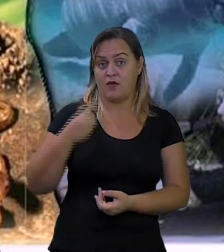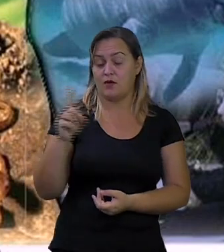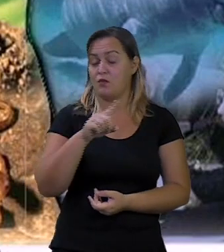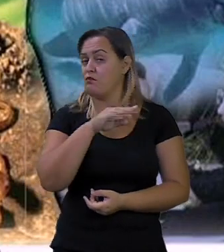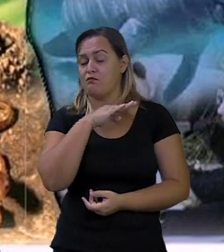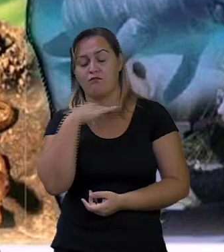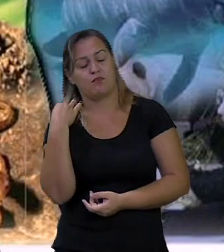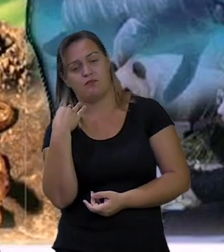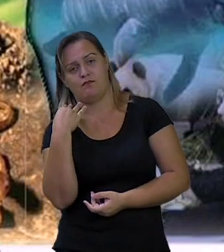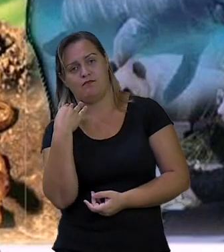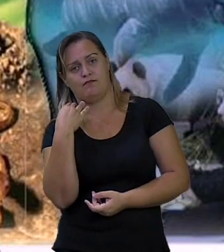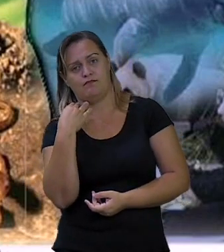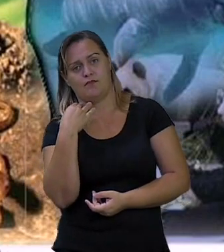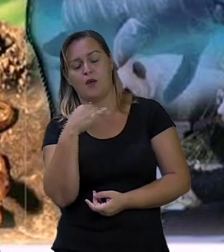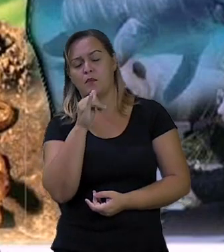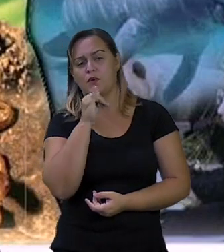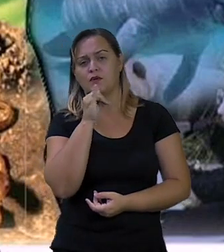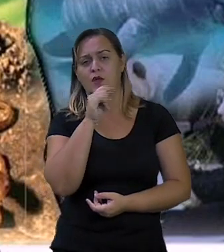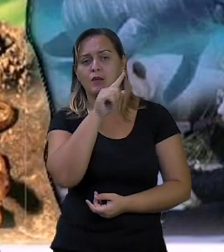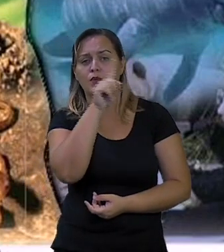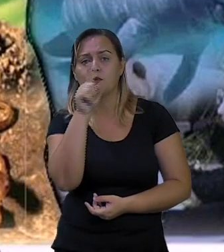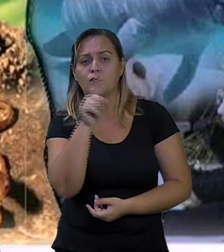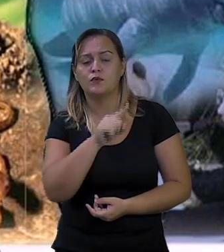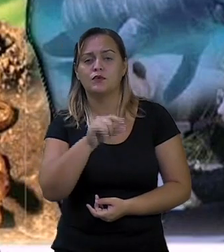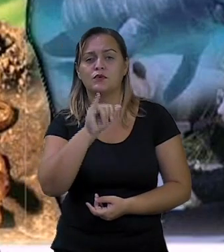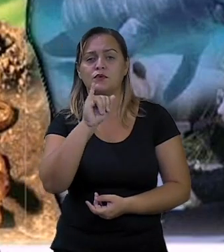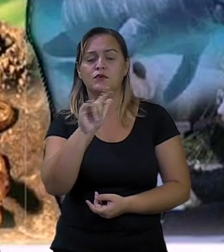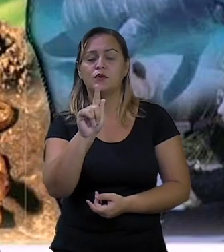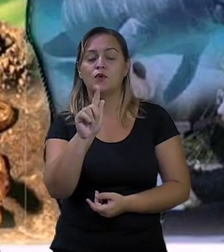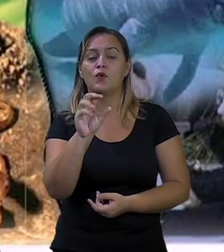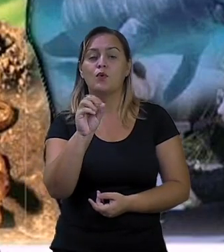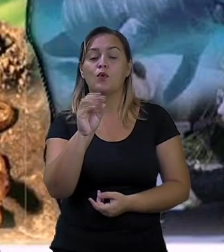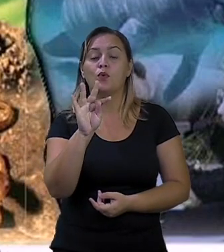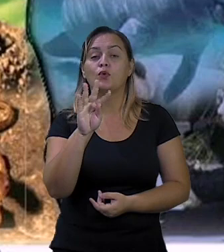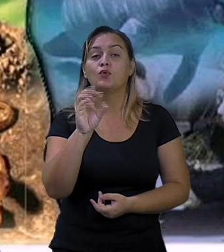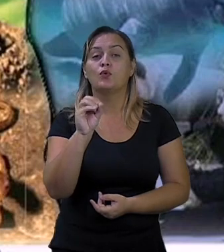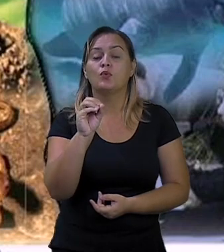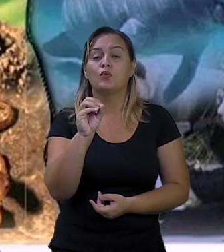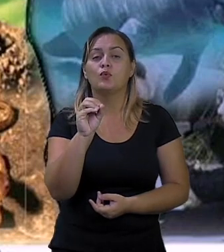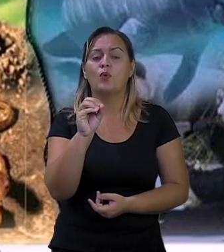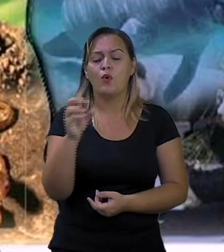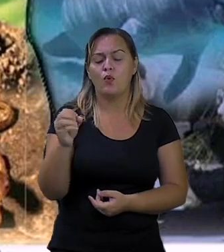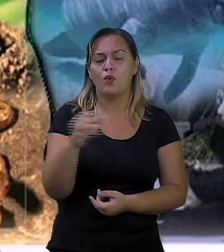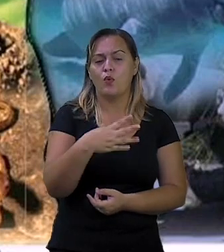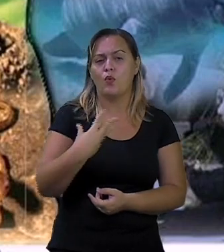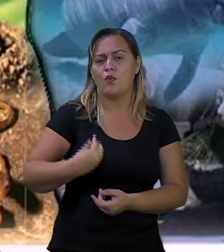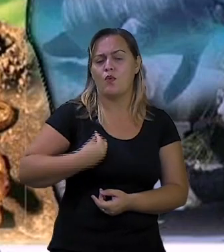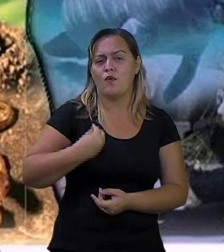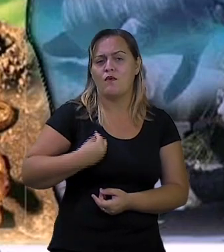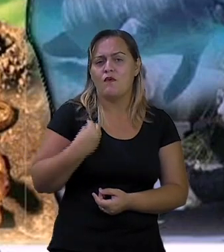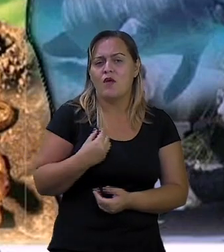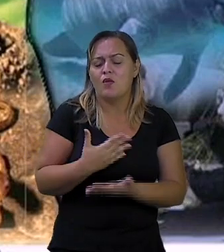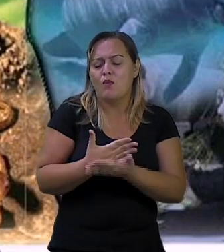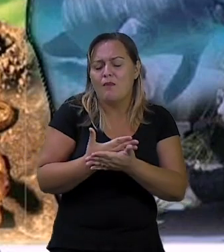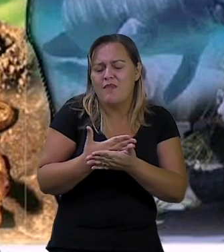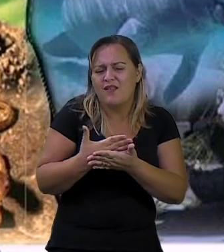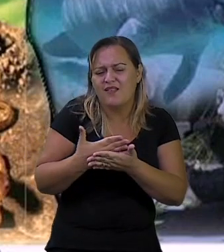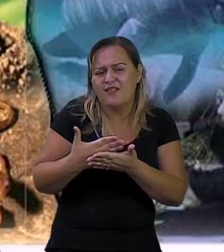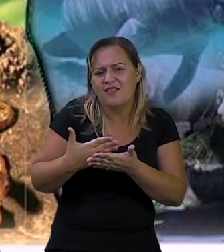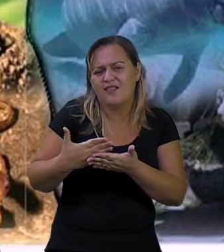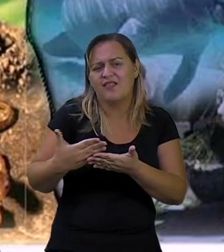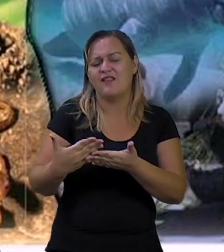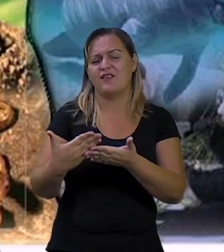zigoto que é a primeira célula do novo indivíduo é formado pela união desses espermatozoide e do